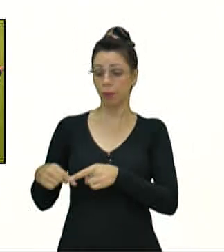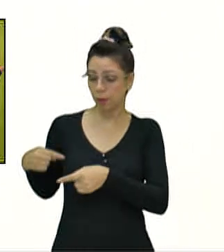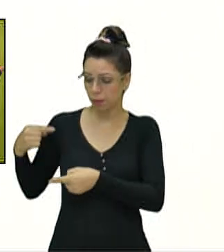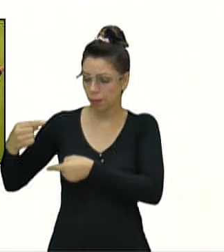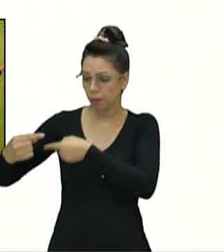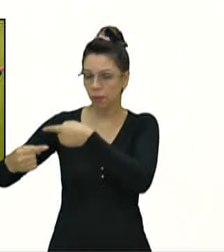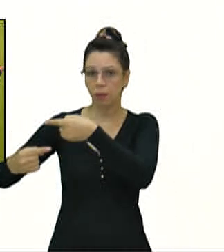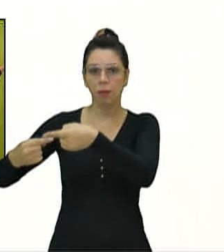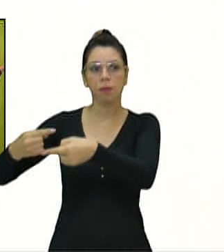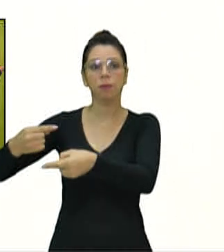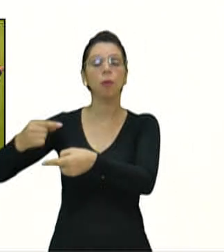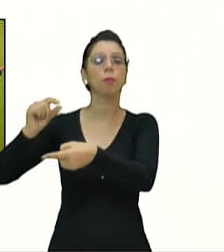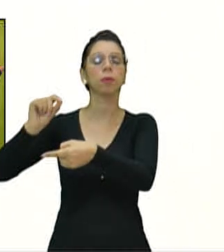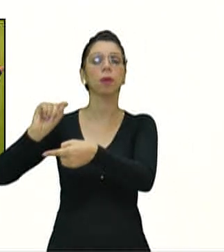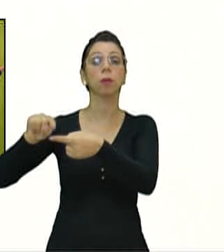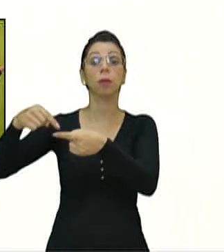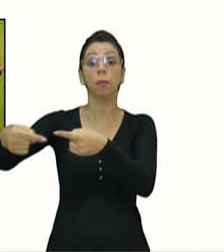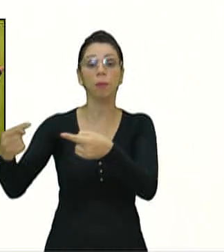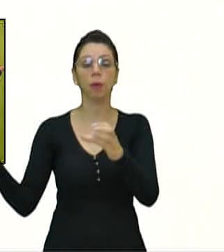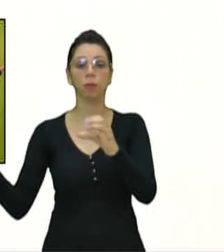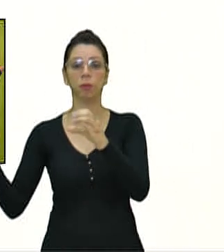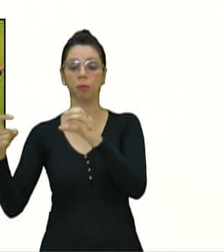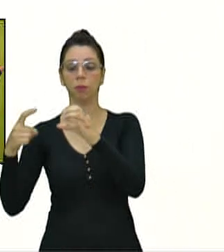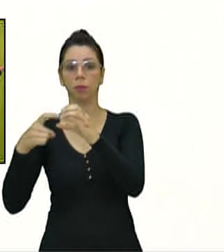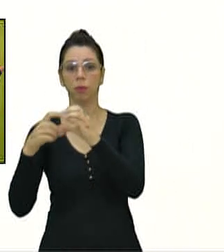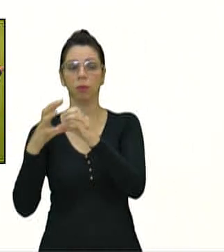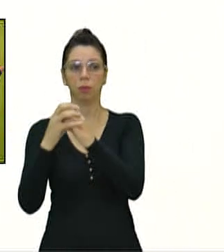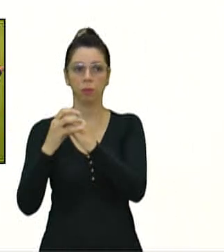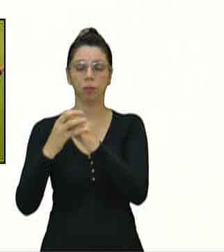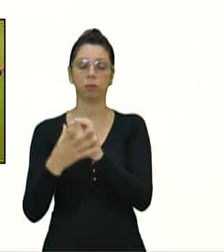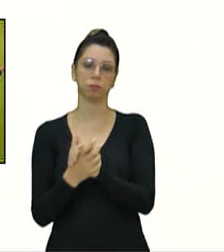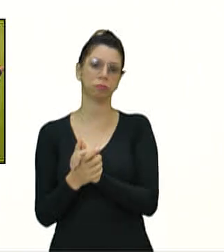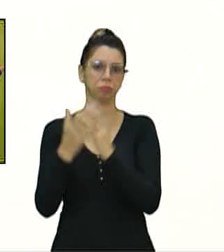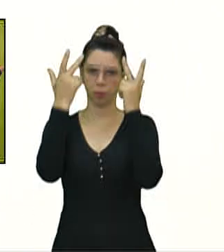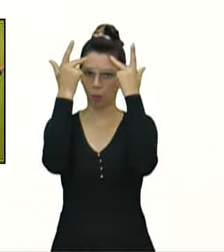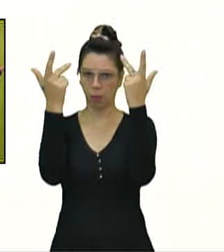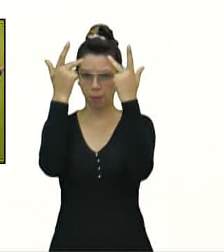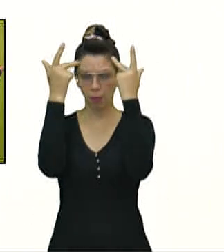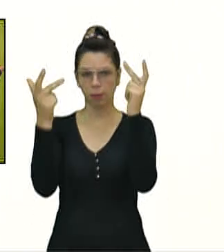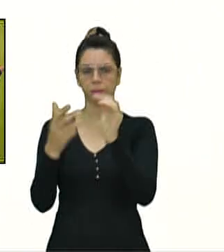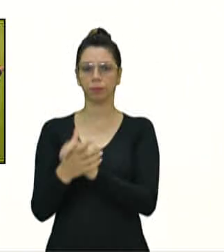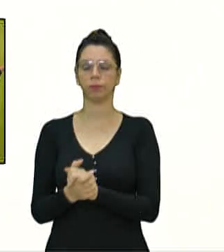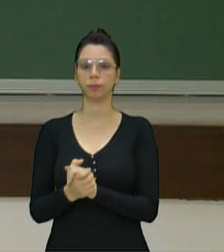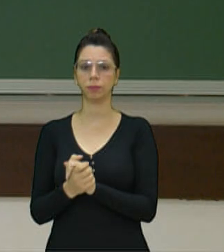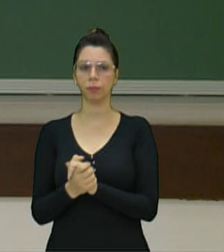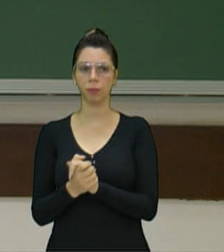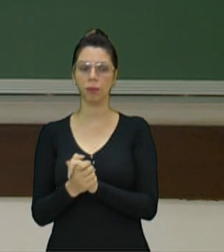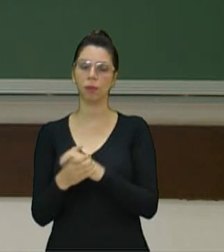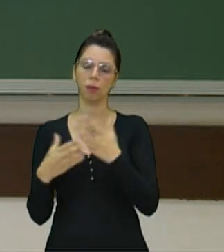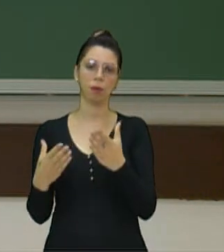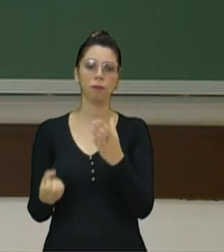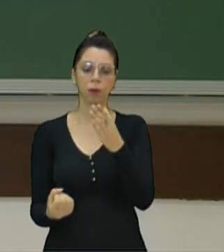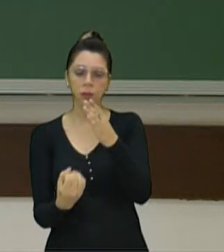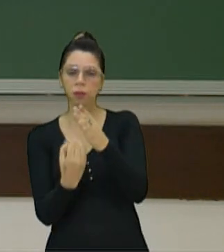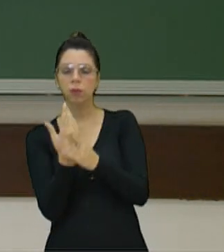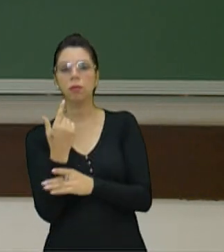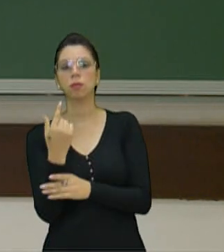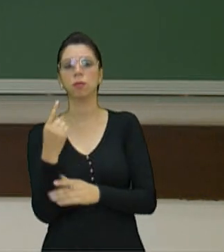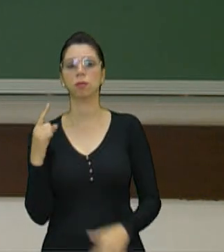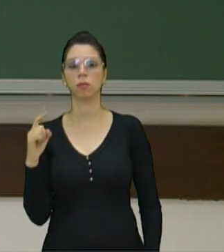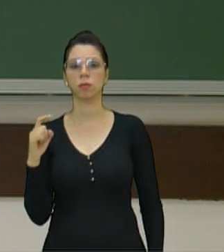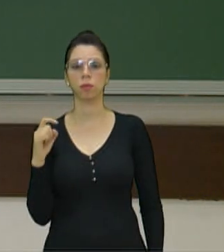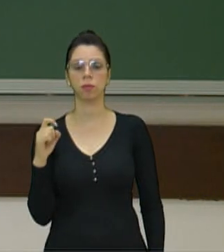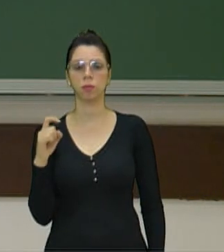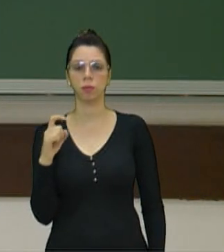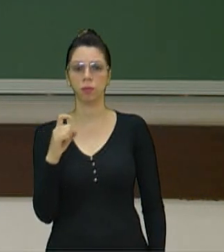a fecundação. Então, assim, vai ter o processo fecundatório normal e o indivíduo vai formar, logicamente, o zigoto, né, e tudo